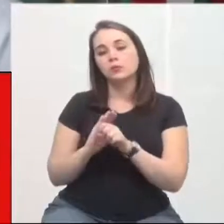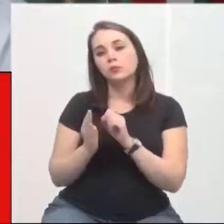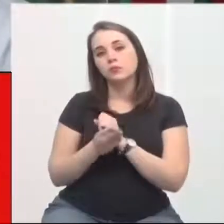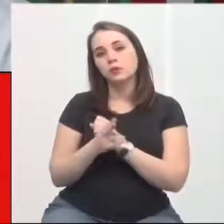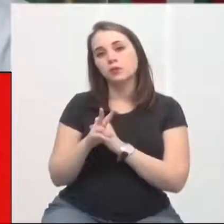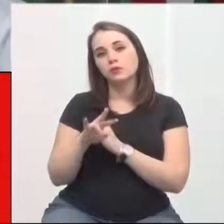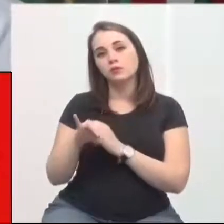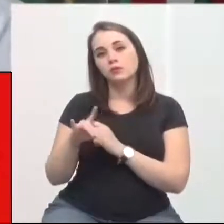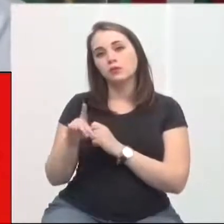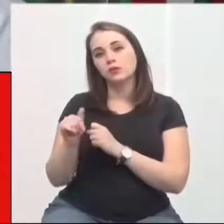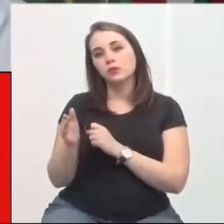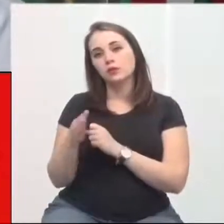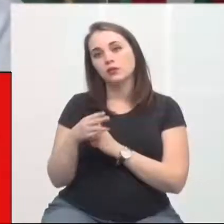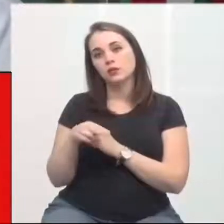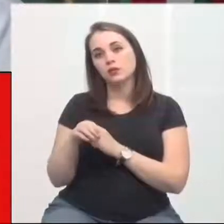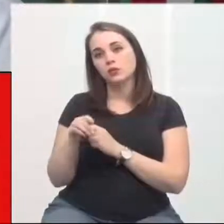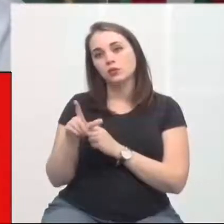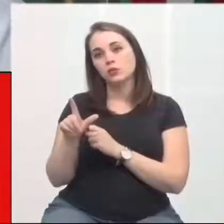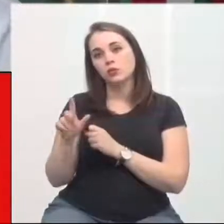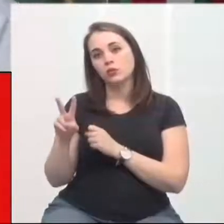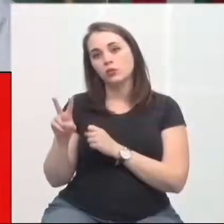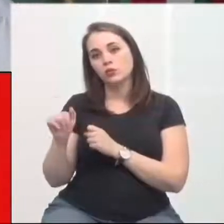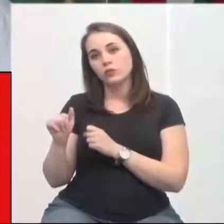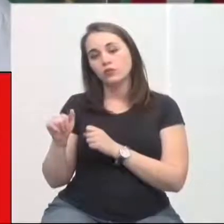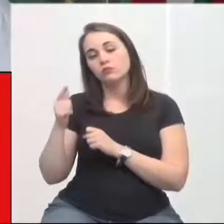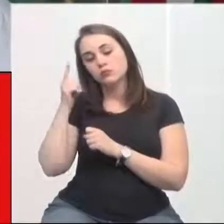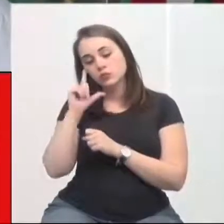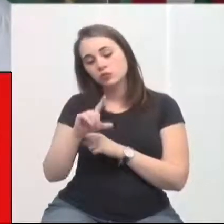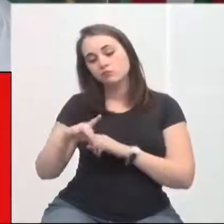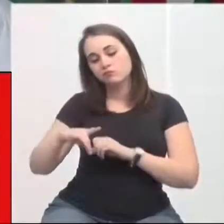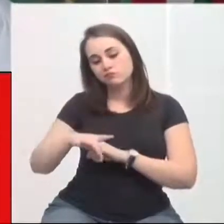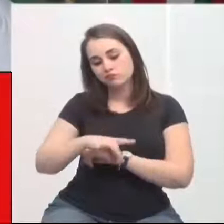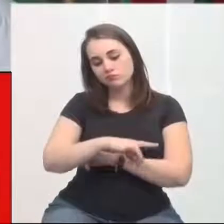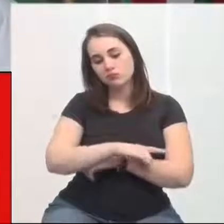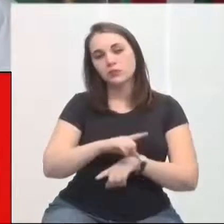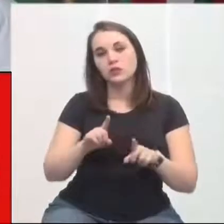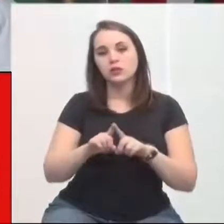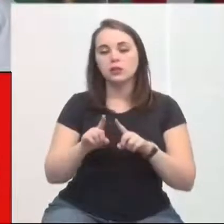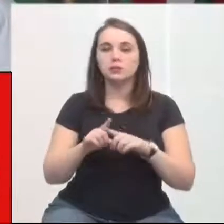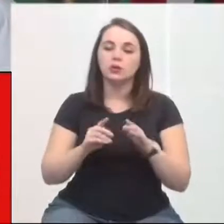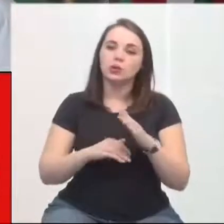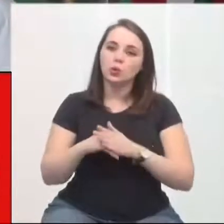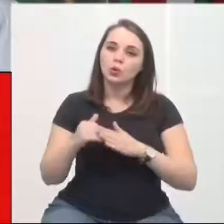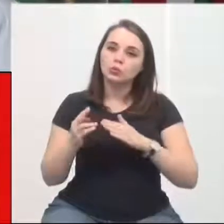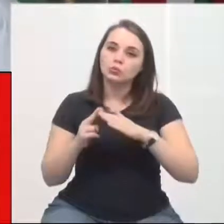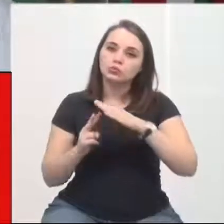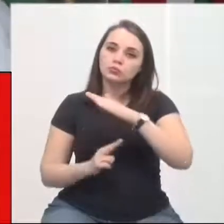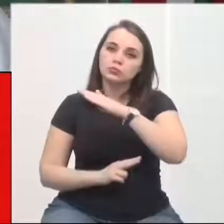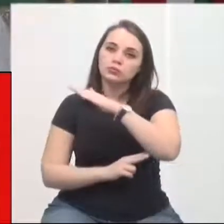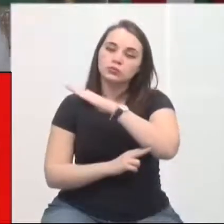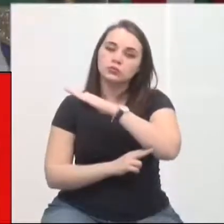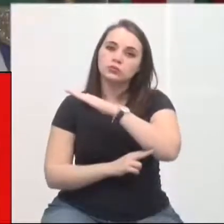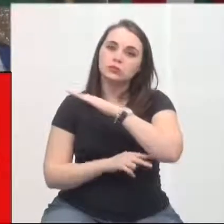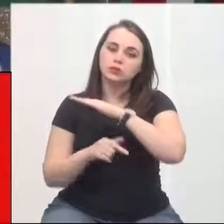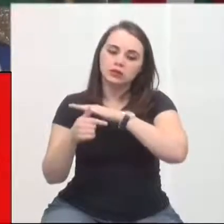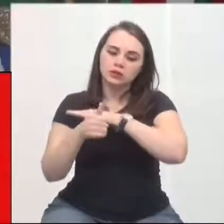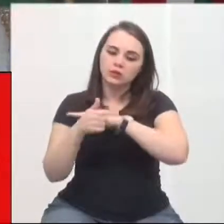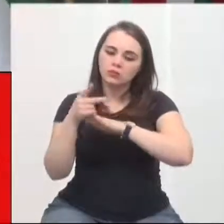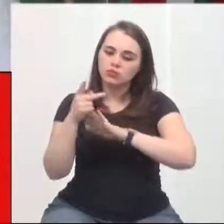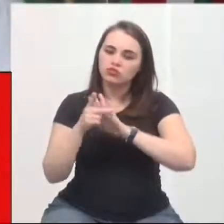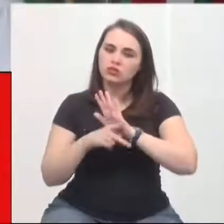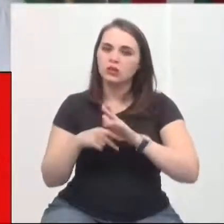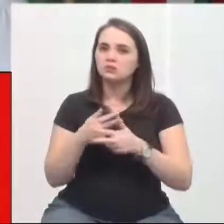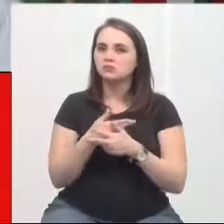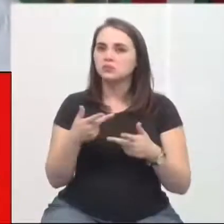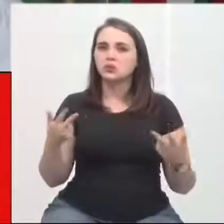pavimentação na Rua do Ônibus. Esse projeto do elevado da rua Virgínio Conte, poxa, isso é